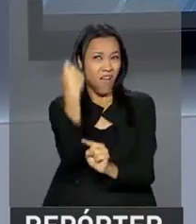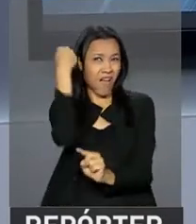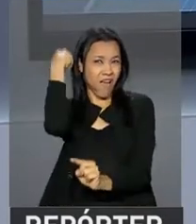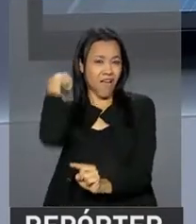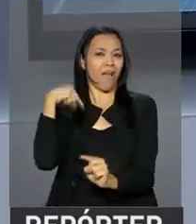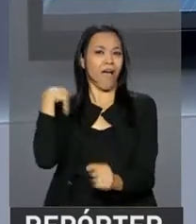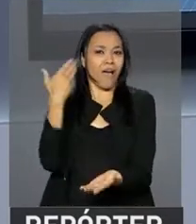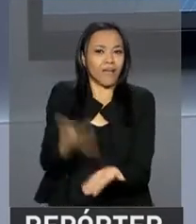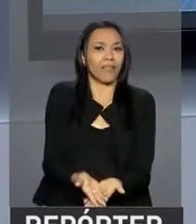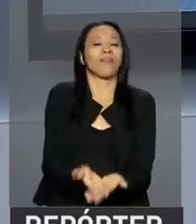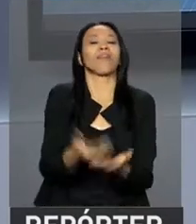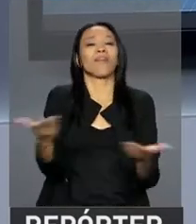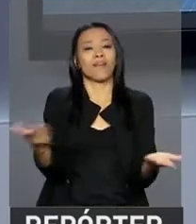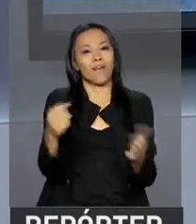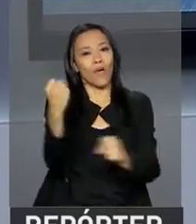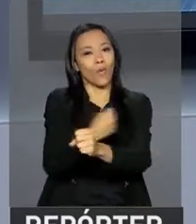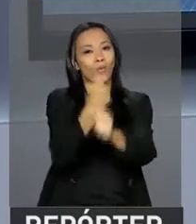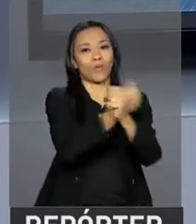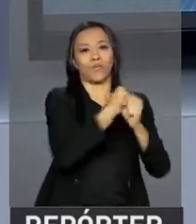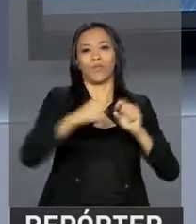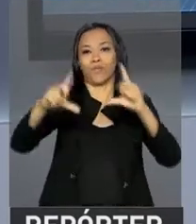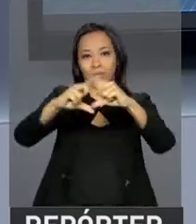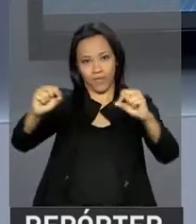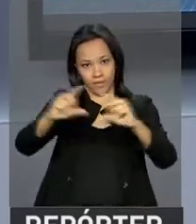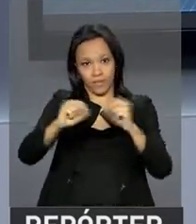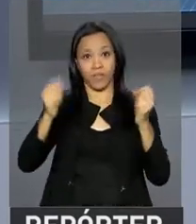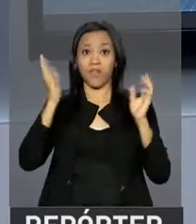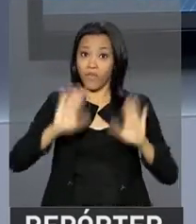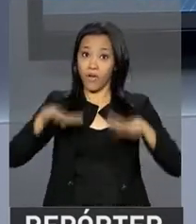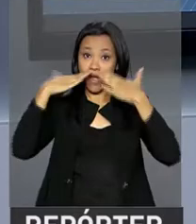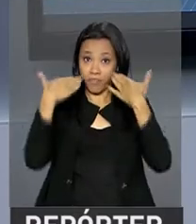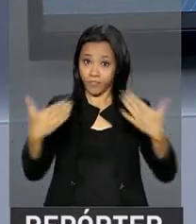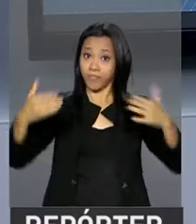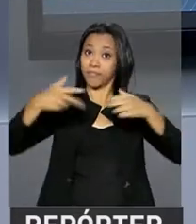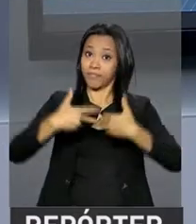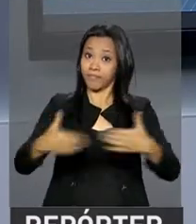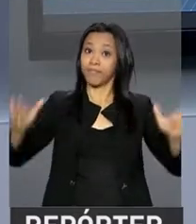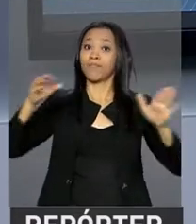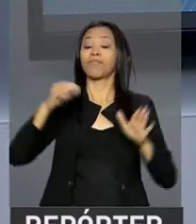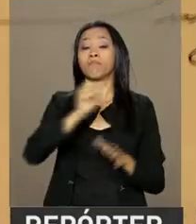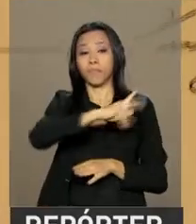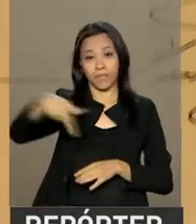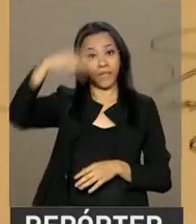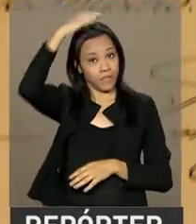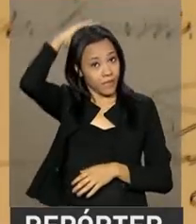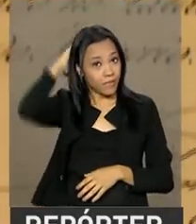até a construção de brasília a mostra foi aberta pelo presidente michel temer